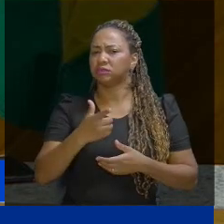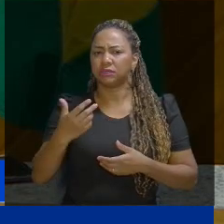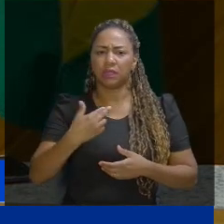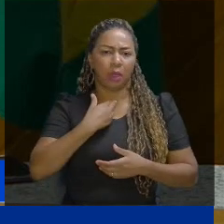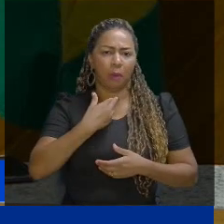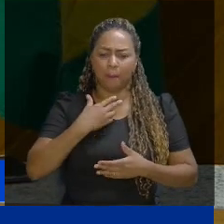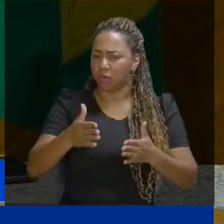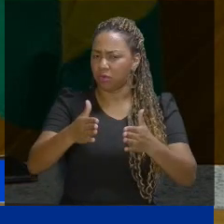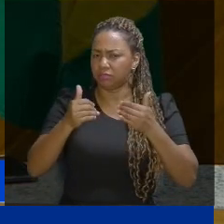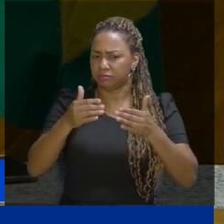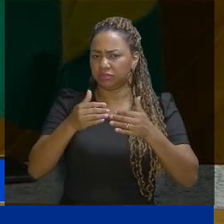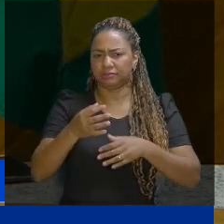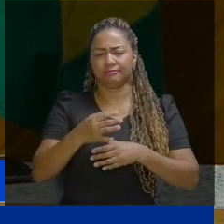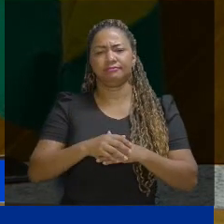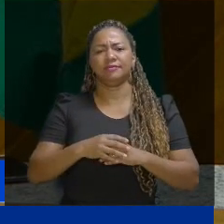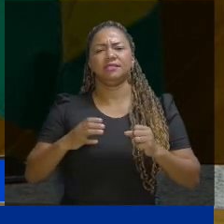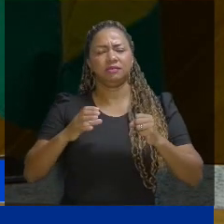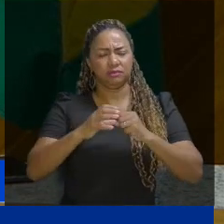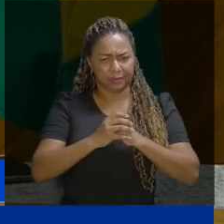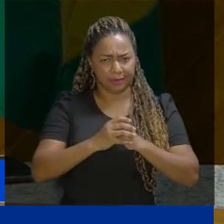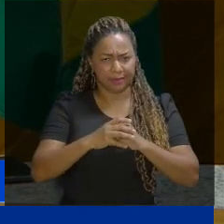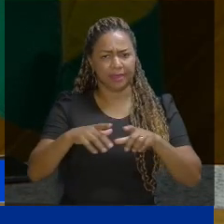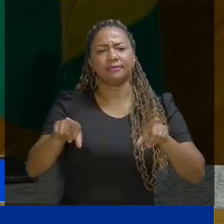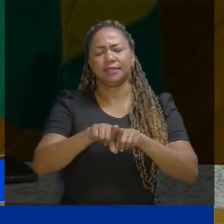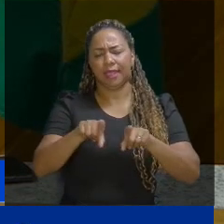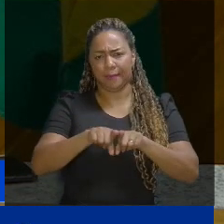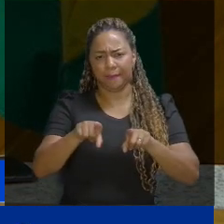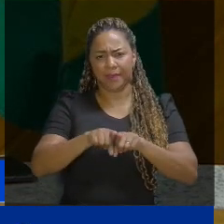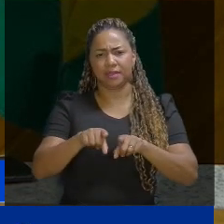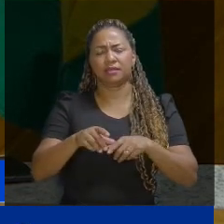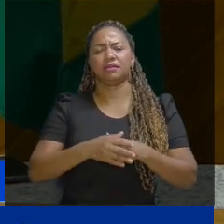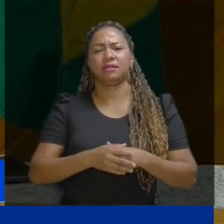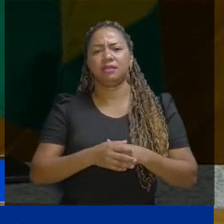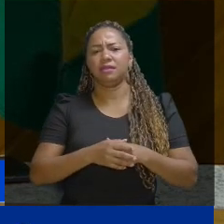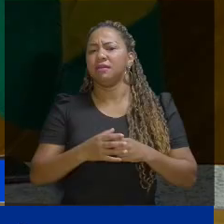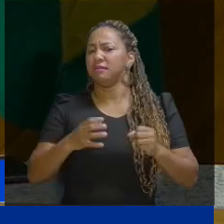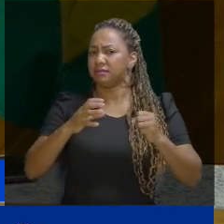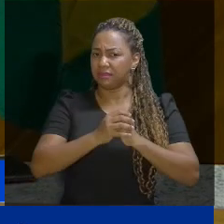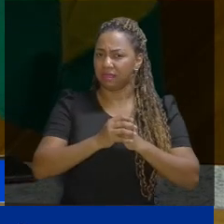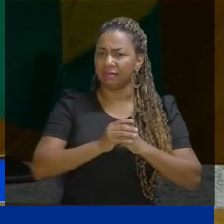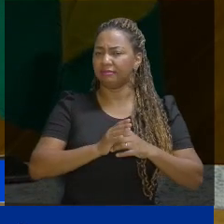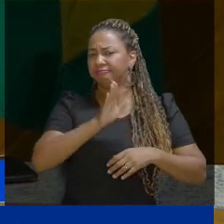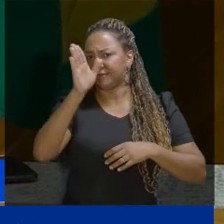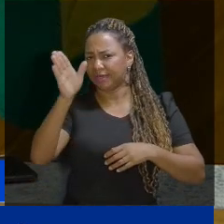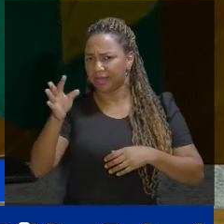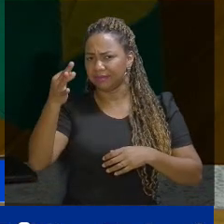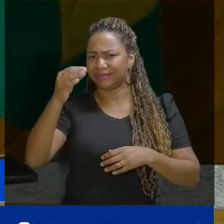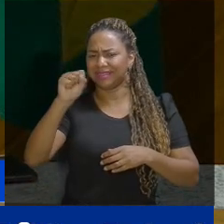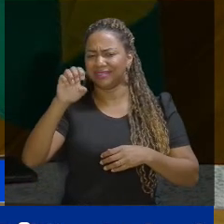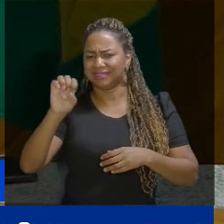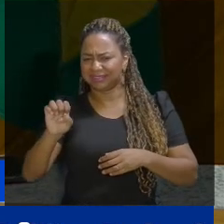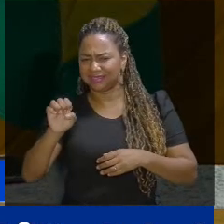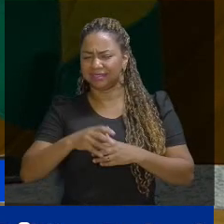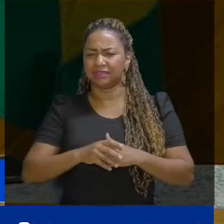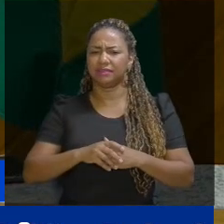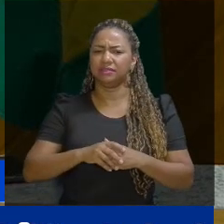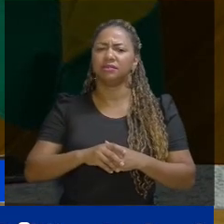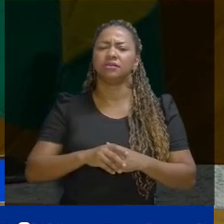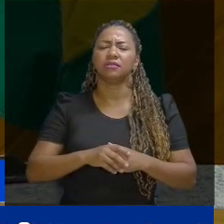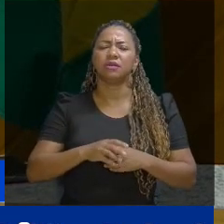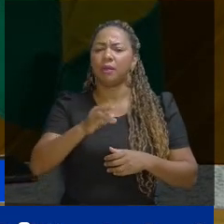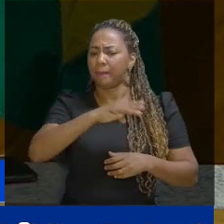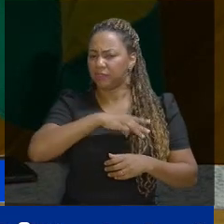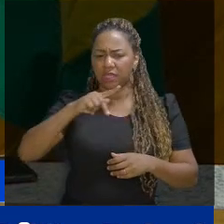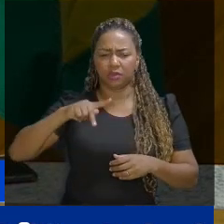peticionar no TRE. Do mesmo jeito que a PRE não tem como peticionar no TSE. Ou seja, excelências, o Ministério Público